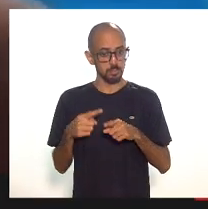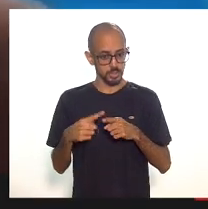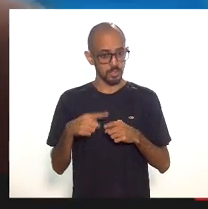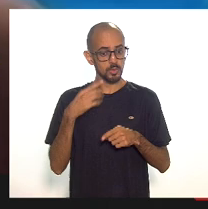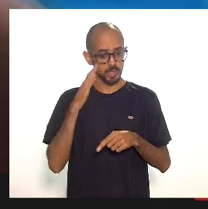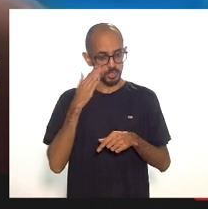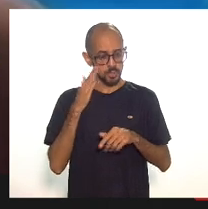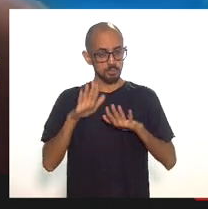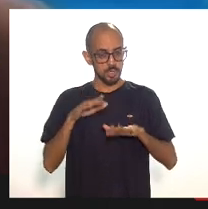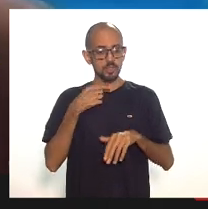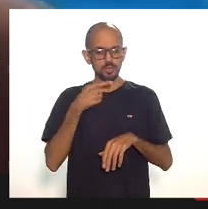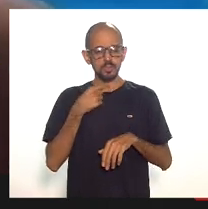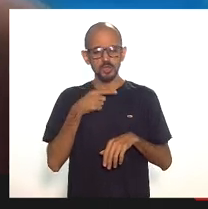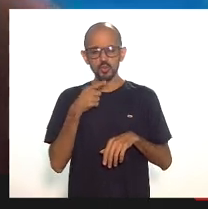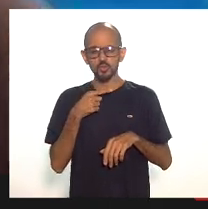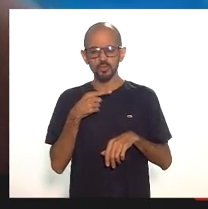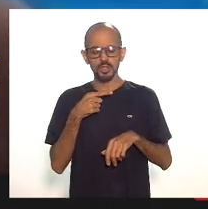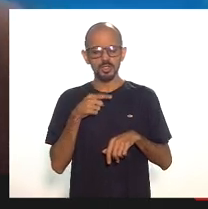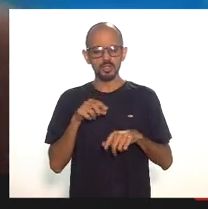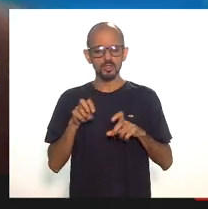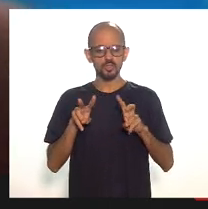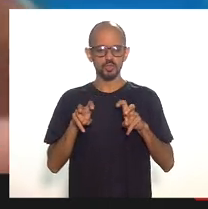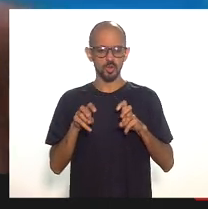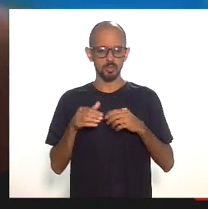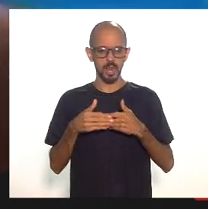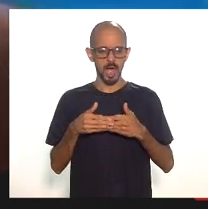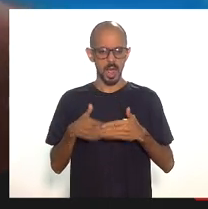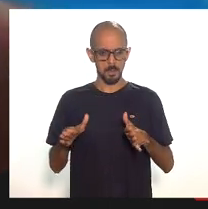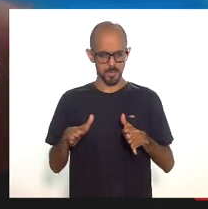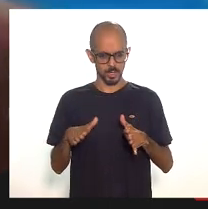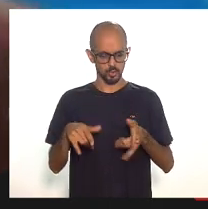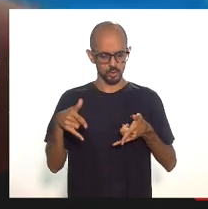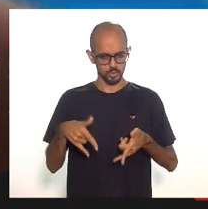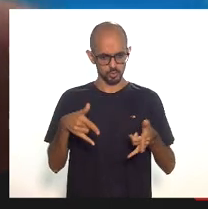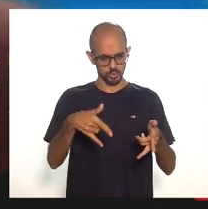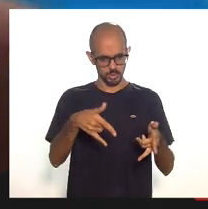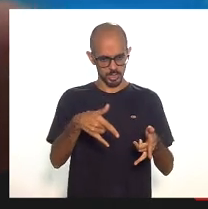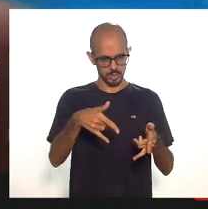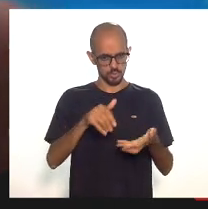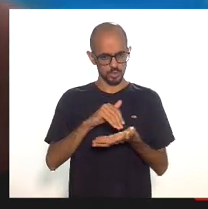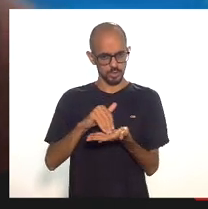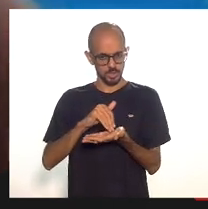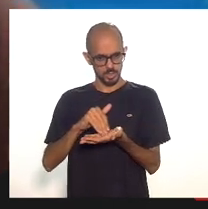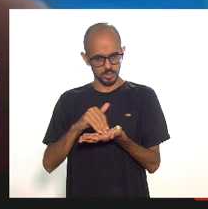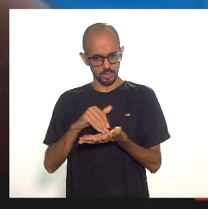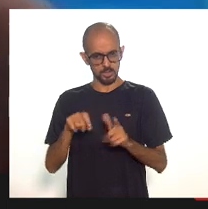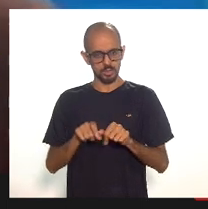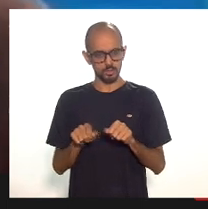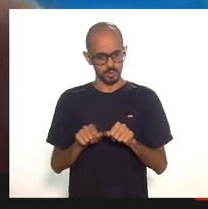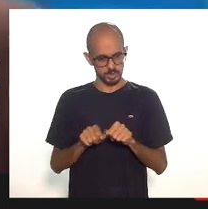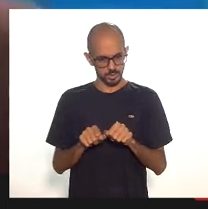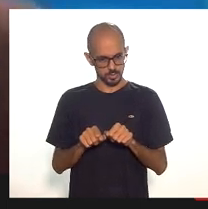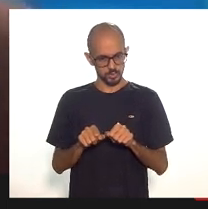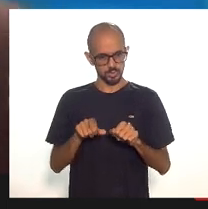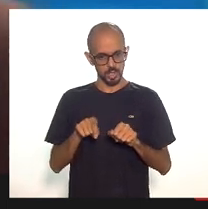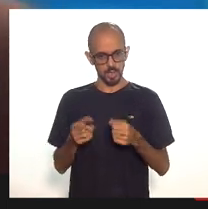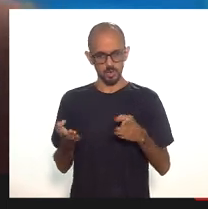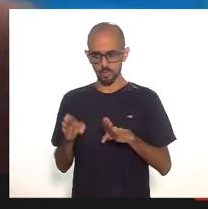Fiquei na minha uma dúvida ainda. A questão da abertura dos leitos que a secretaria vem fazendo, com fechamento de